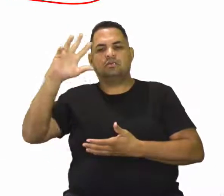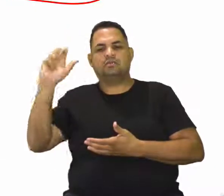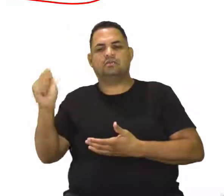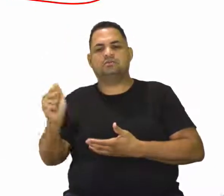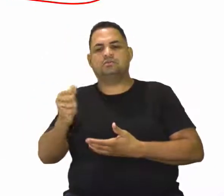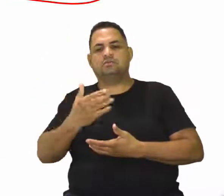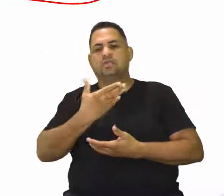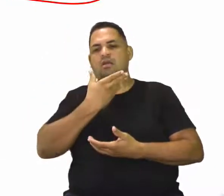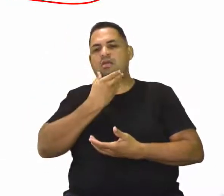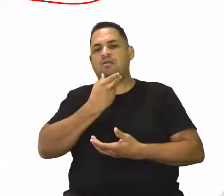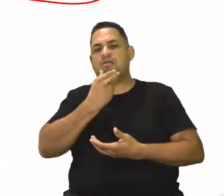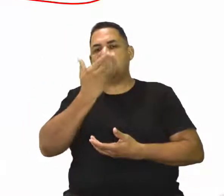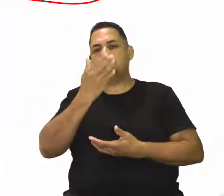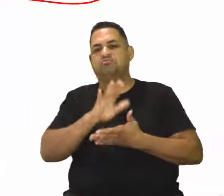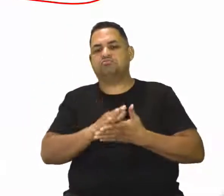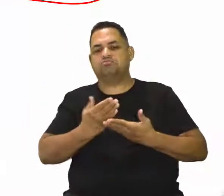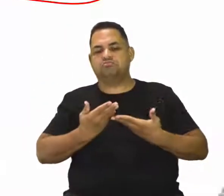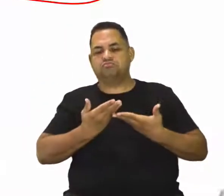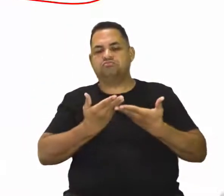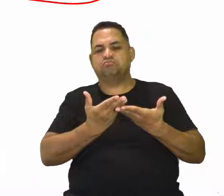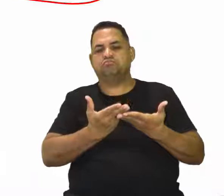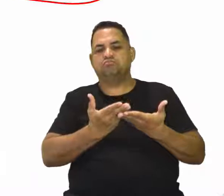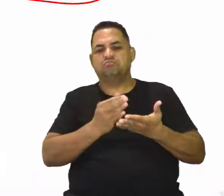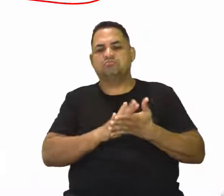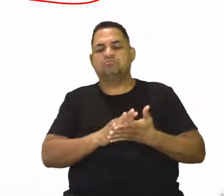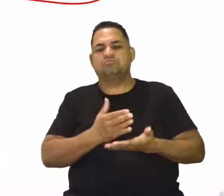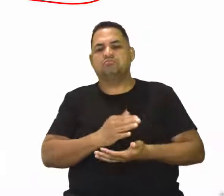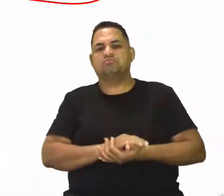chá. O chinês, né?